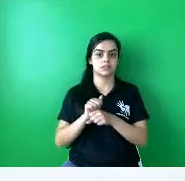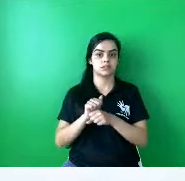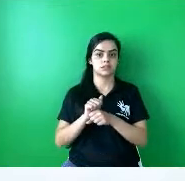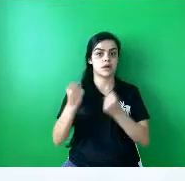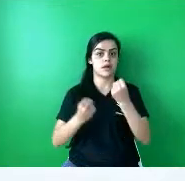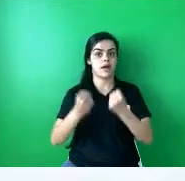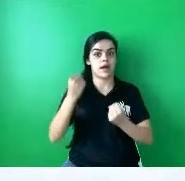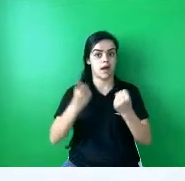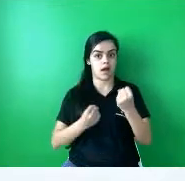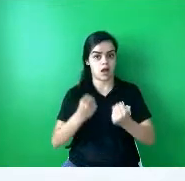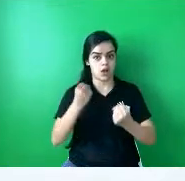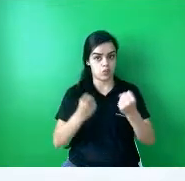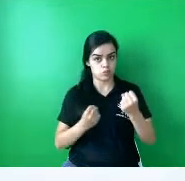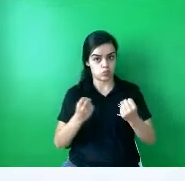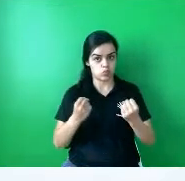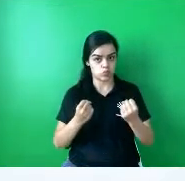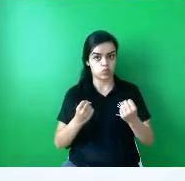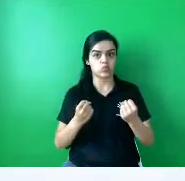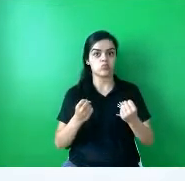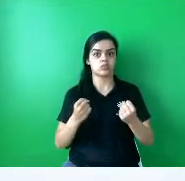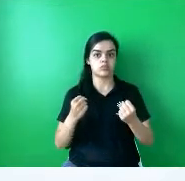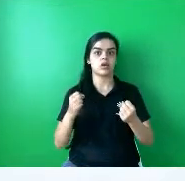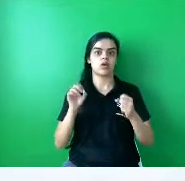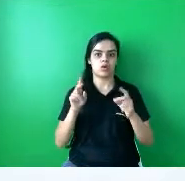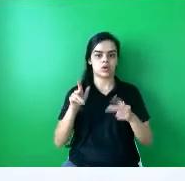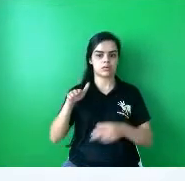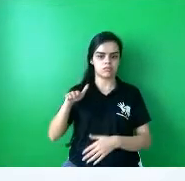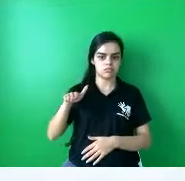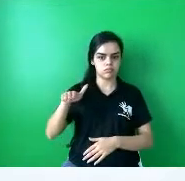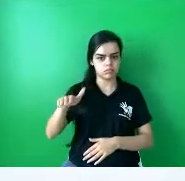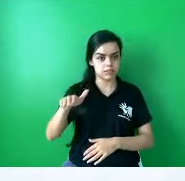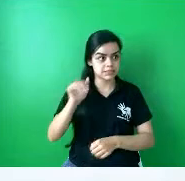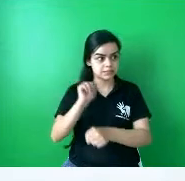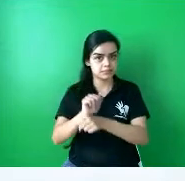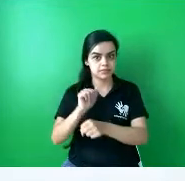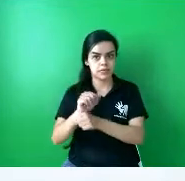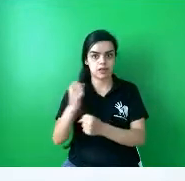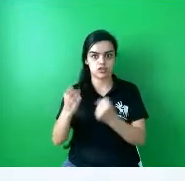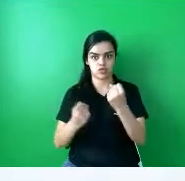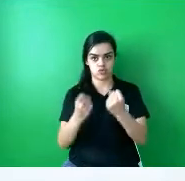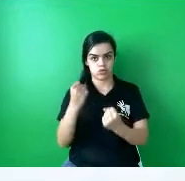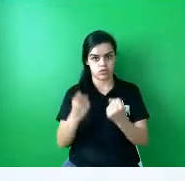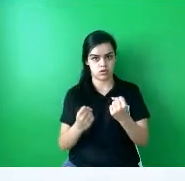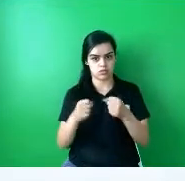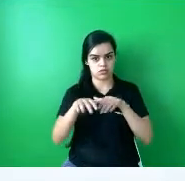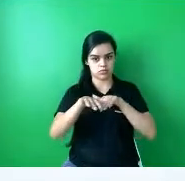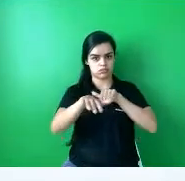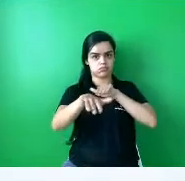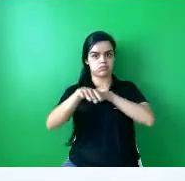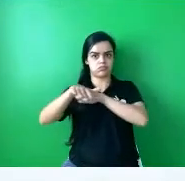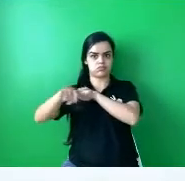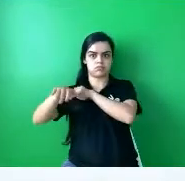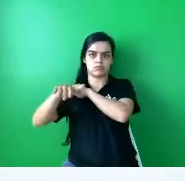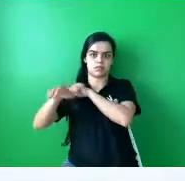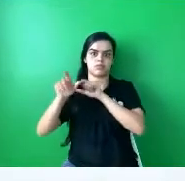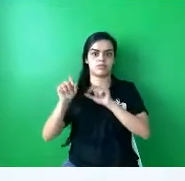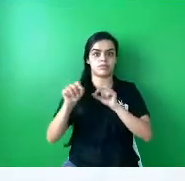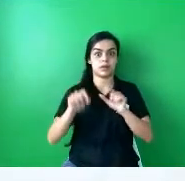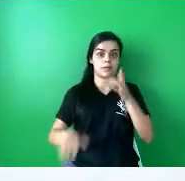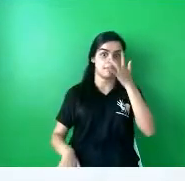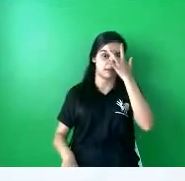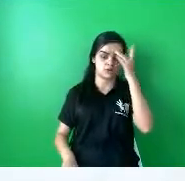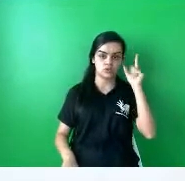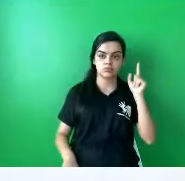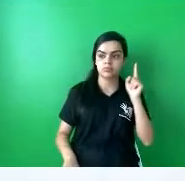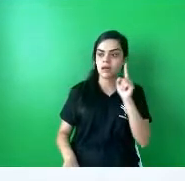tá? Eles só vão passam pela nossa recepção e aguardam no carro lá no estacionamento. Alguém da nossa recepção